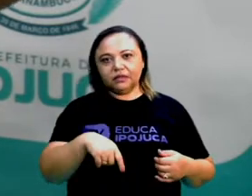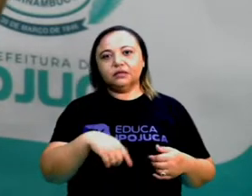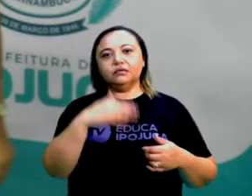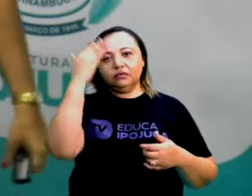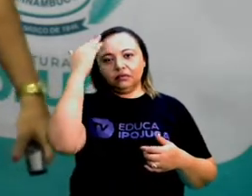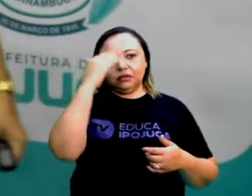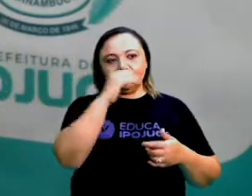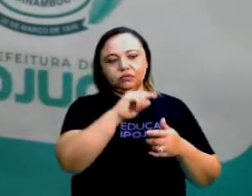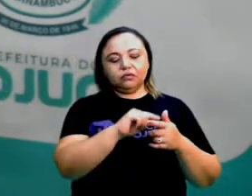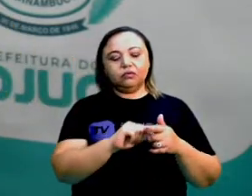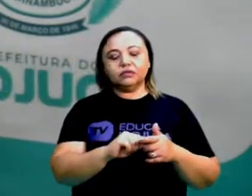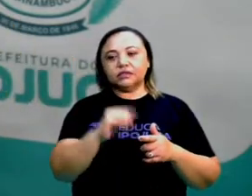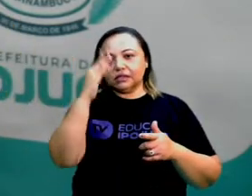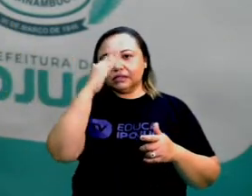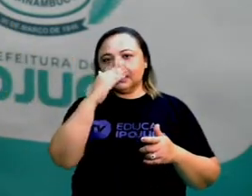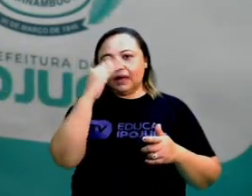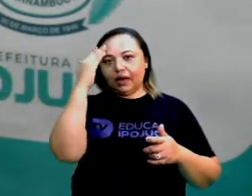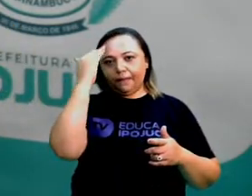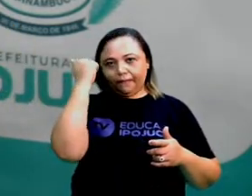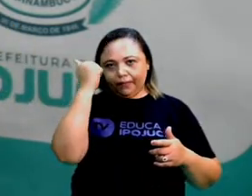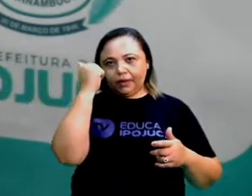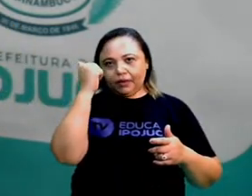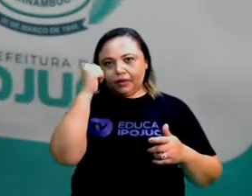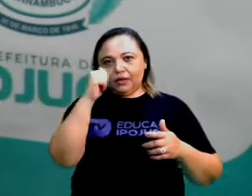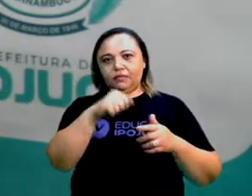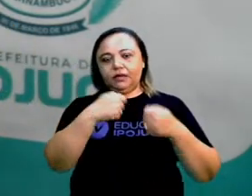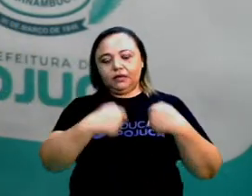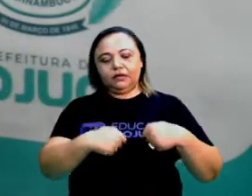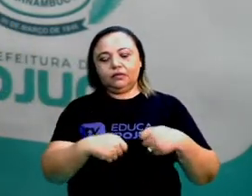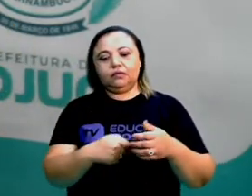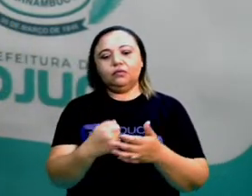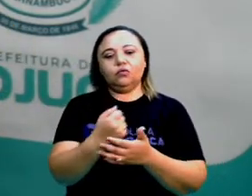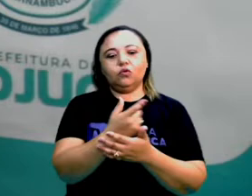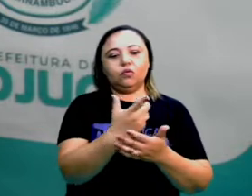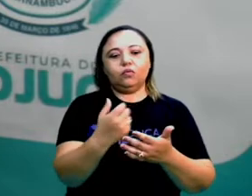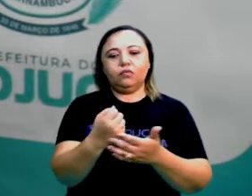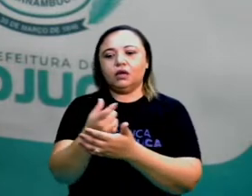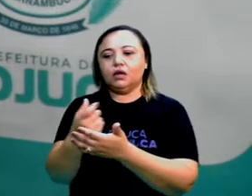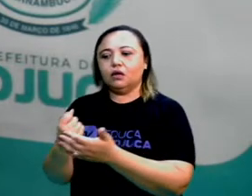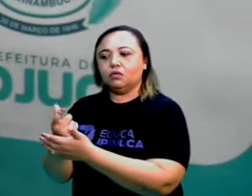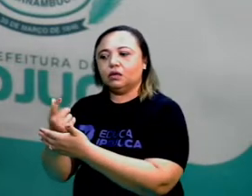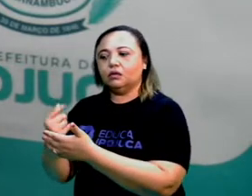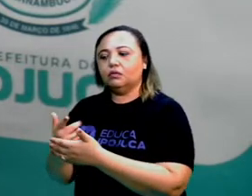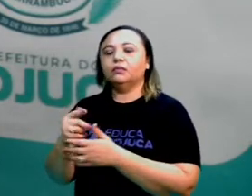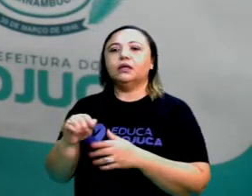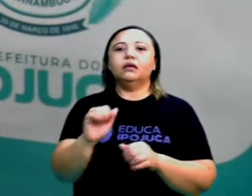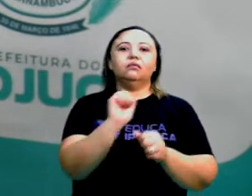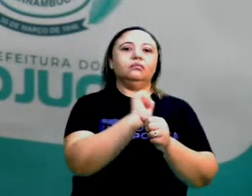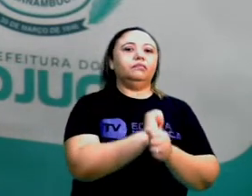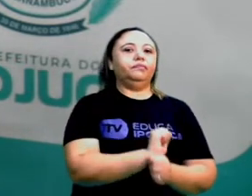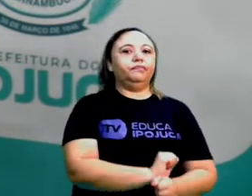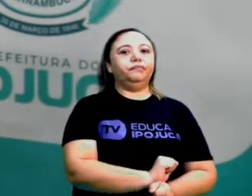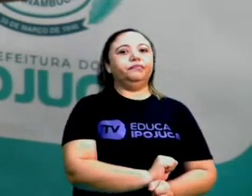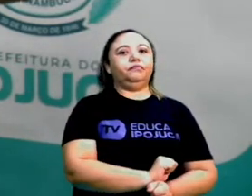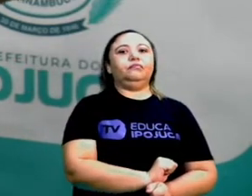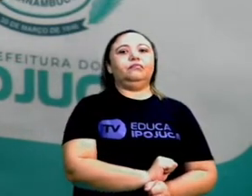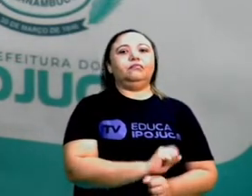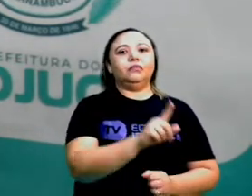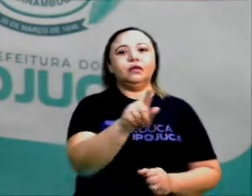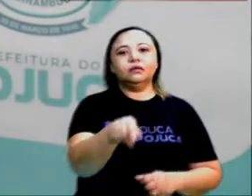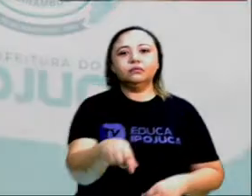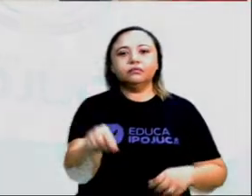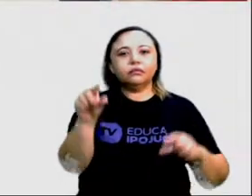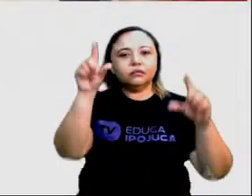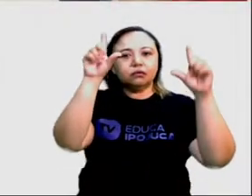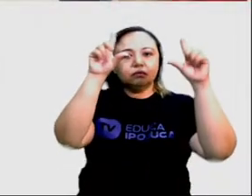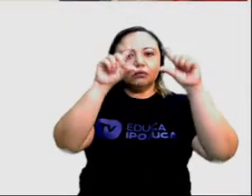isso? É preciso realmente comprar? A gente precisa realmente comprar isso? Eu estou precisando?